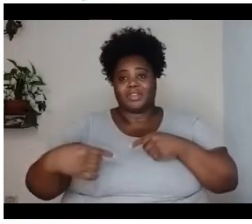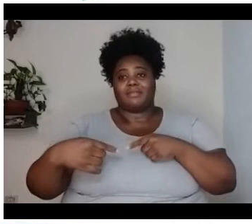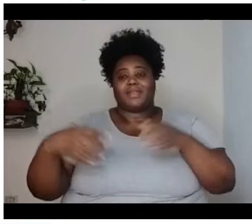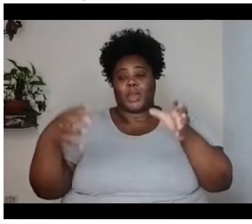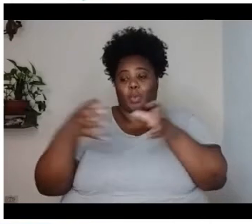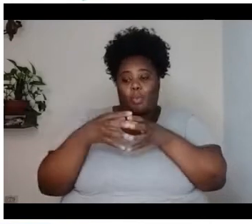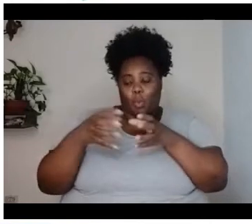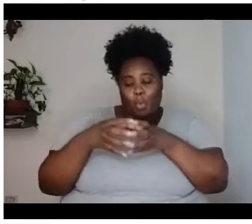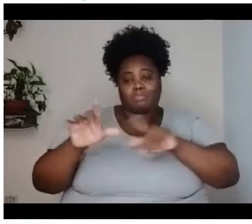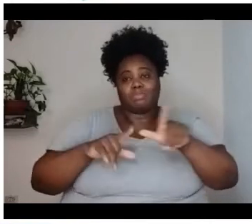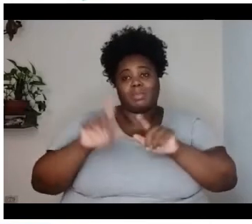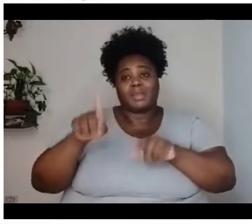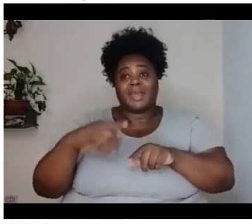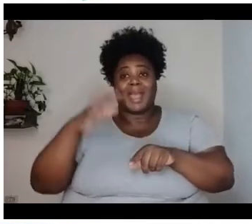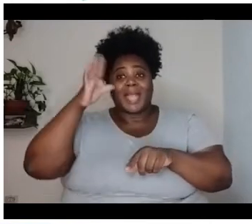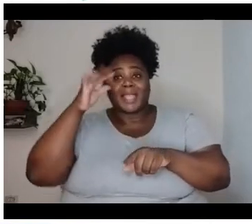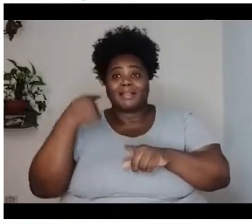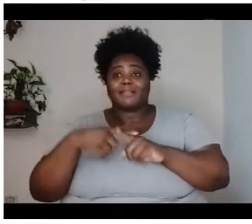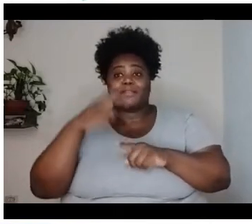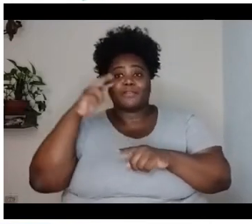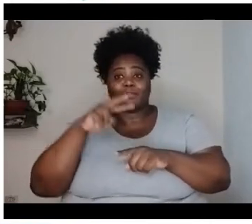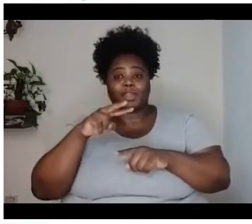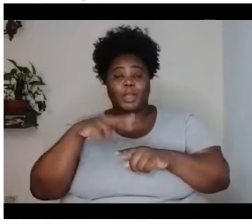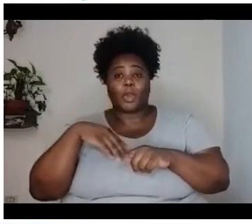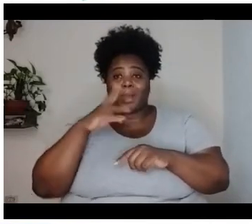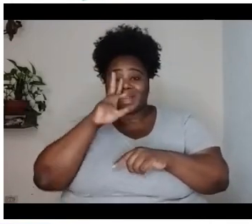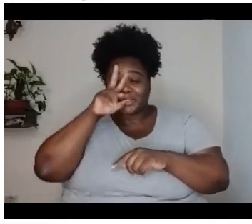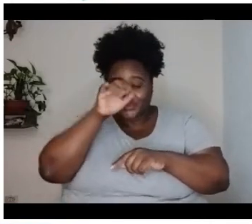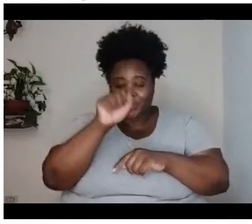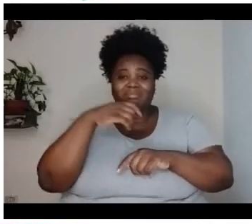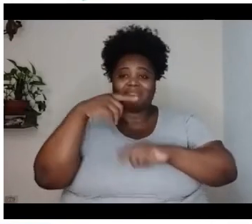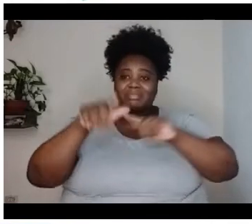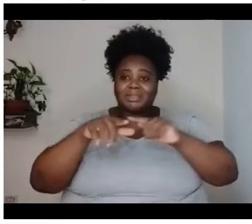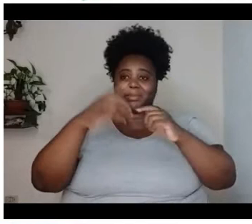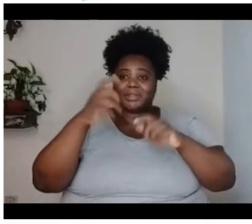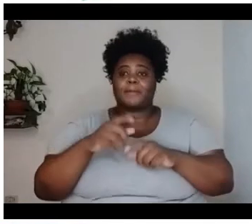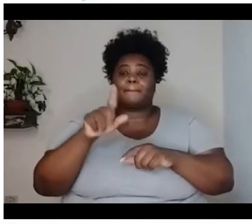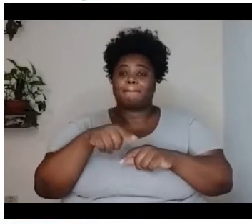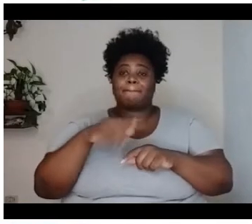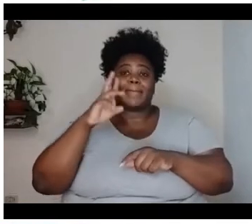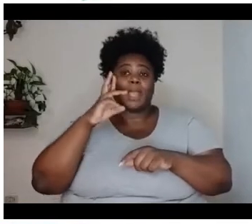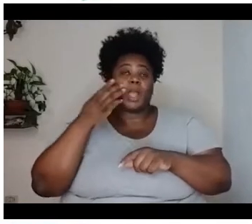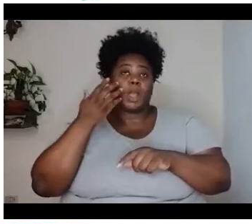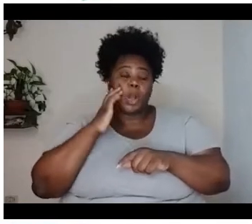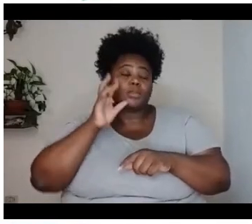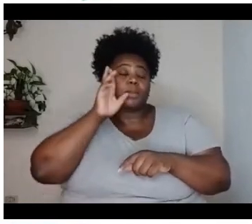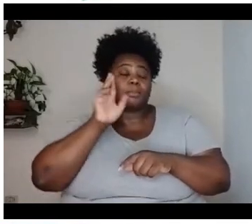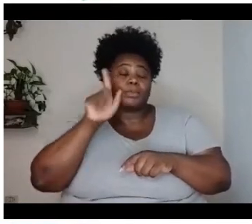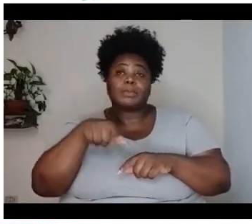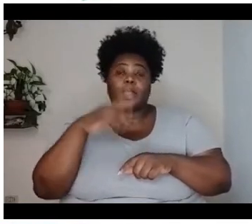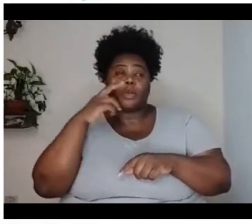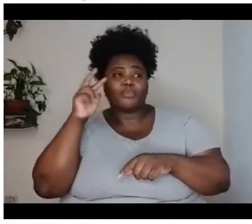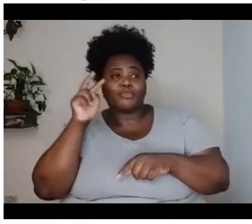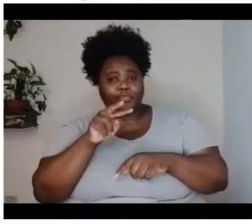coletivo, e foi muito interessante ver como elas se empenharam, né? Rosa Púrpura foi uma performance que, quando eu via, eu